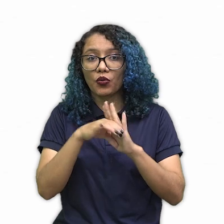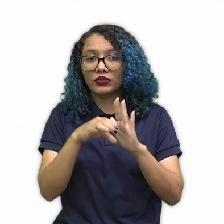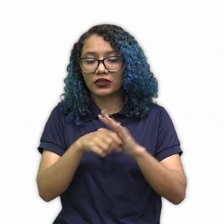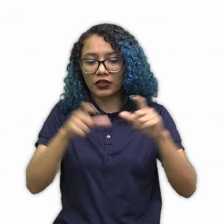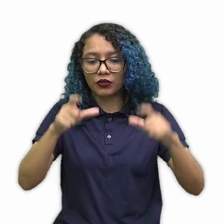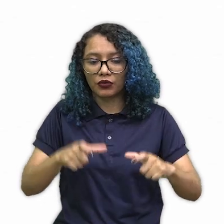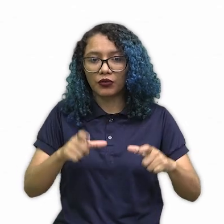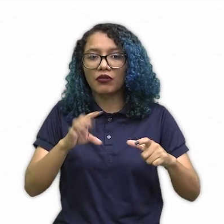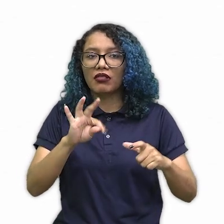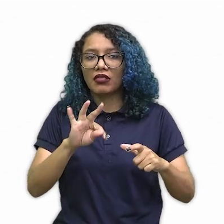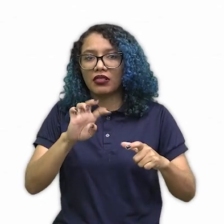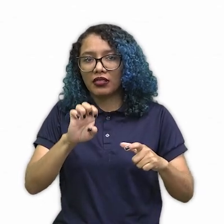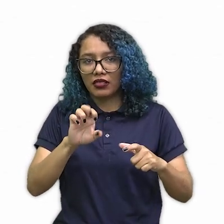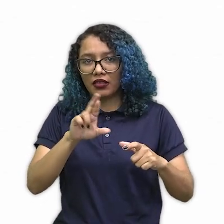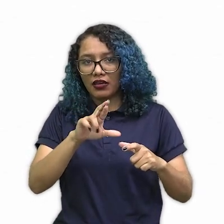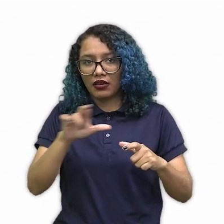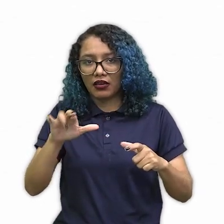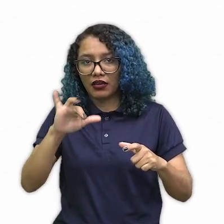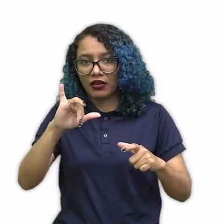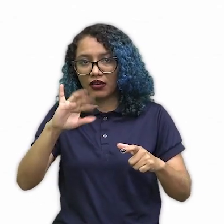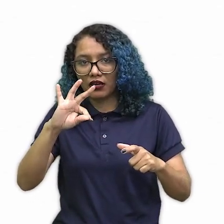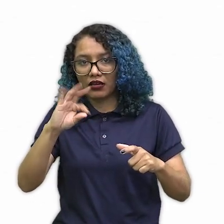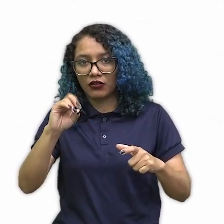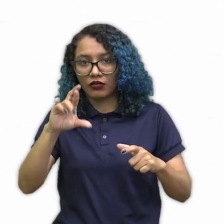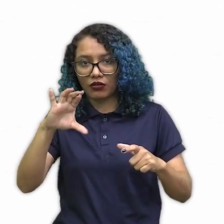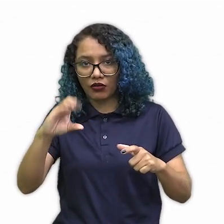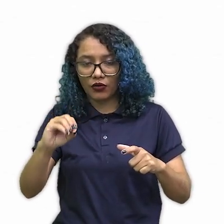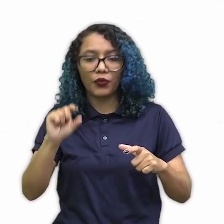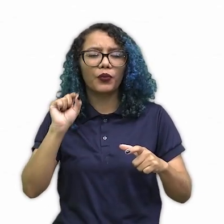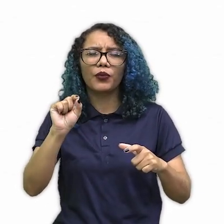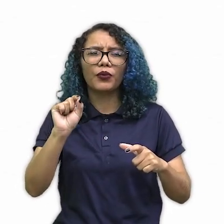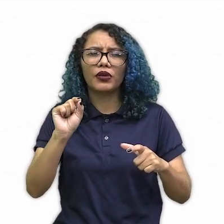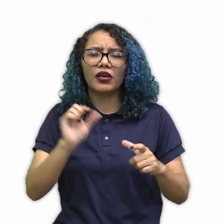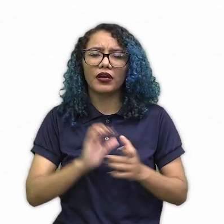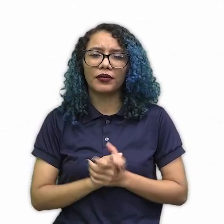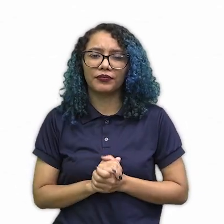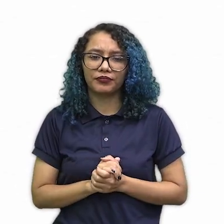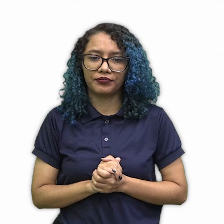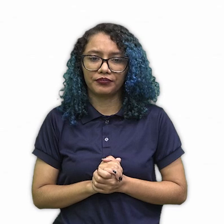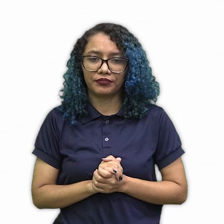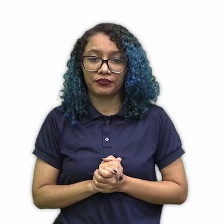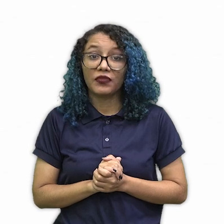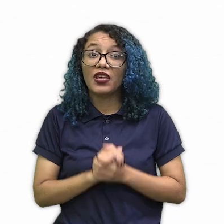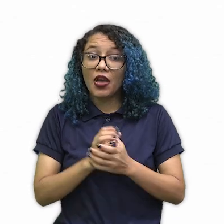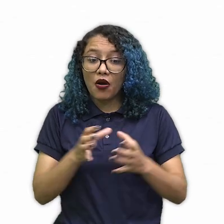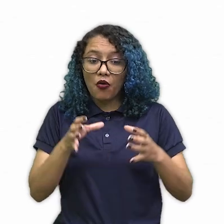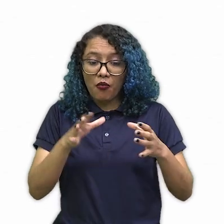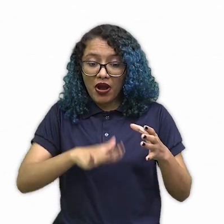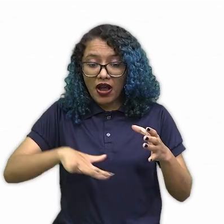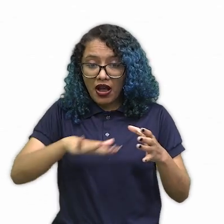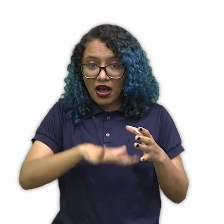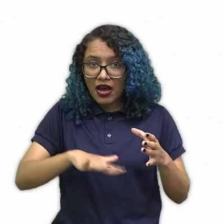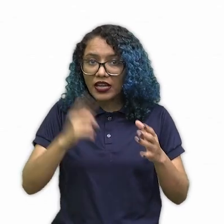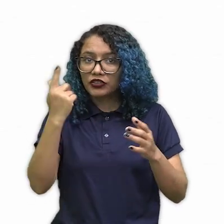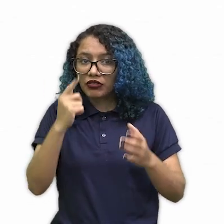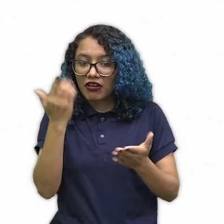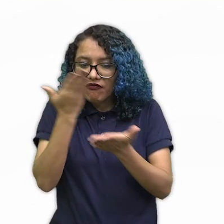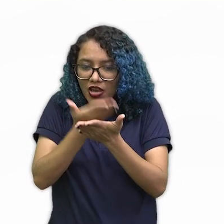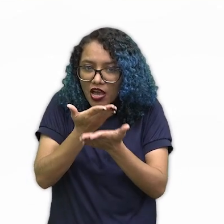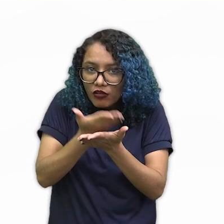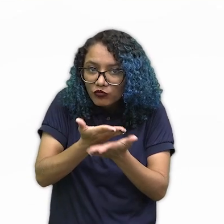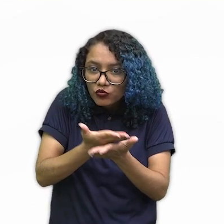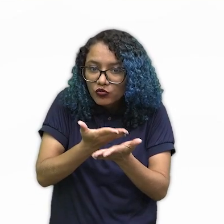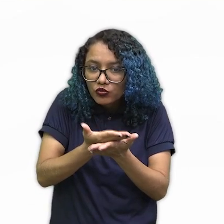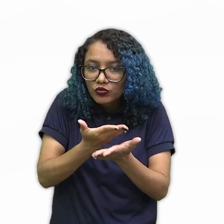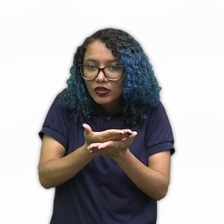certo? E aí a gente tem território como sendo ali uma categoria de análise da geografia, como eu já falei para vocês, que